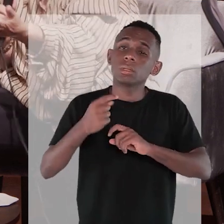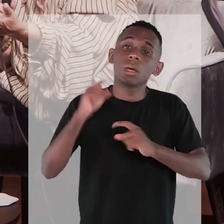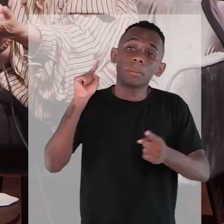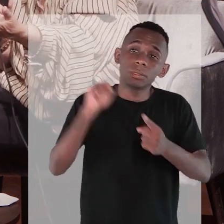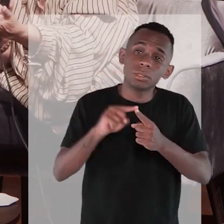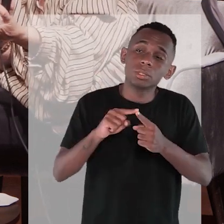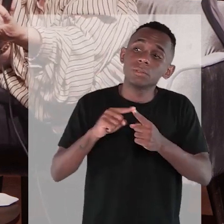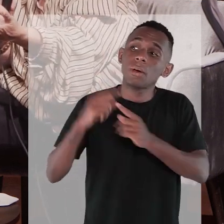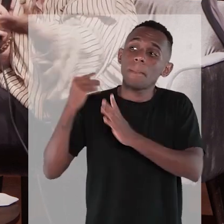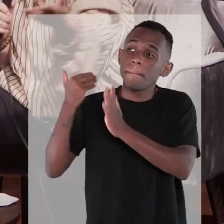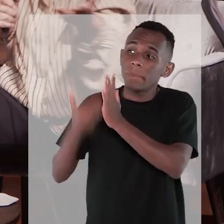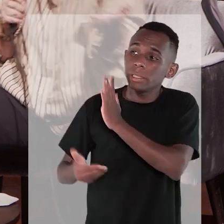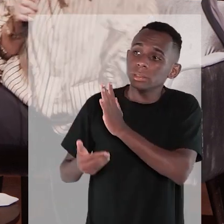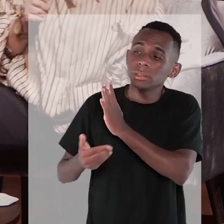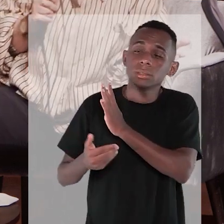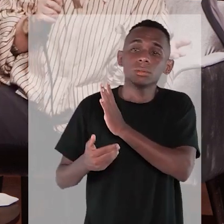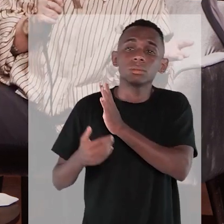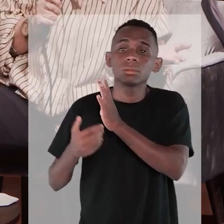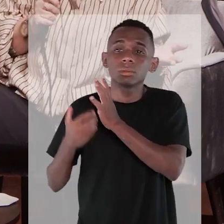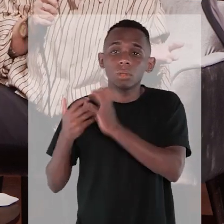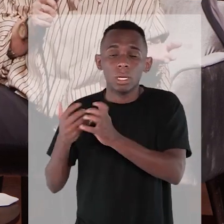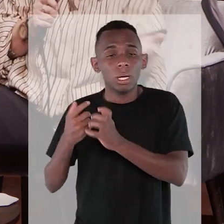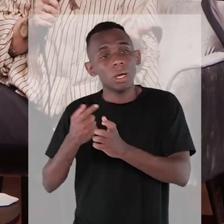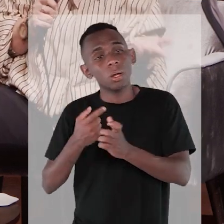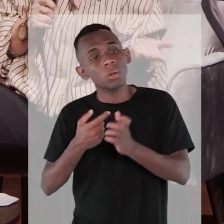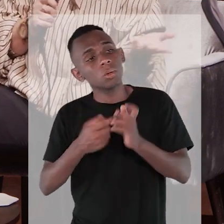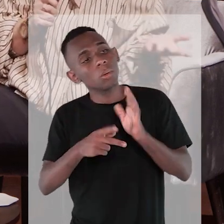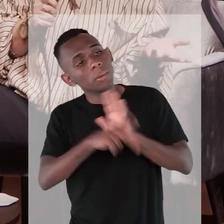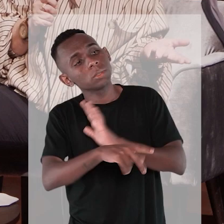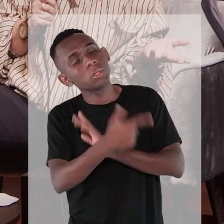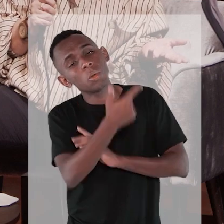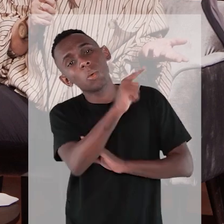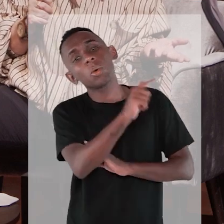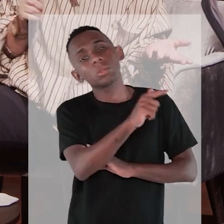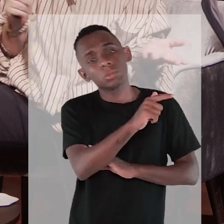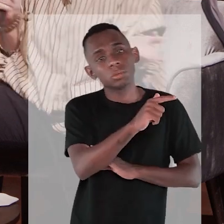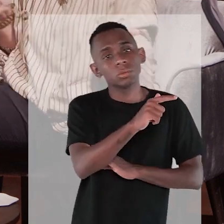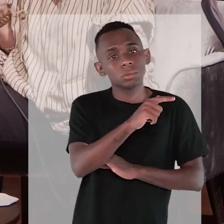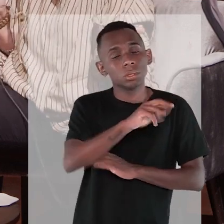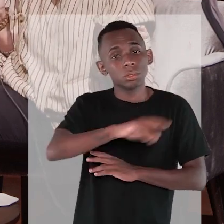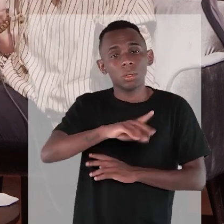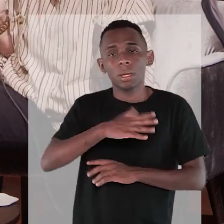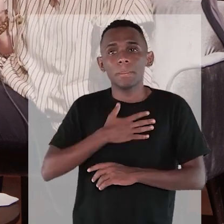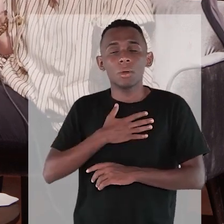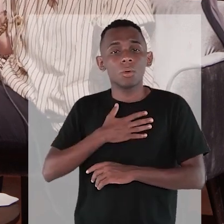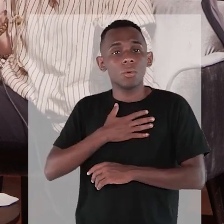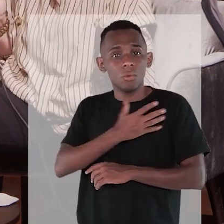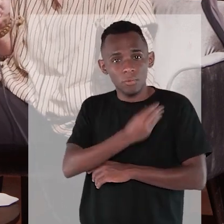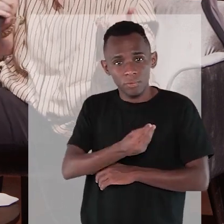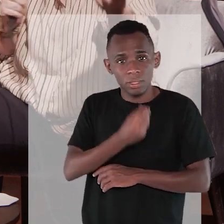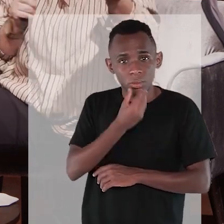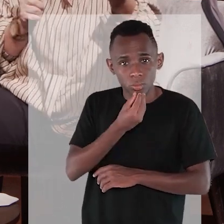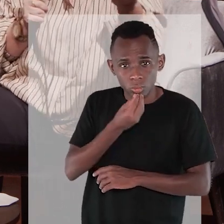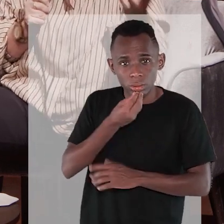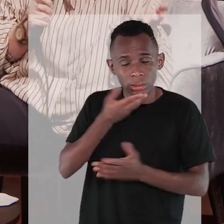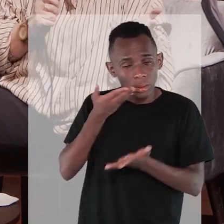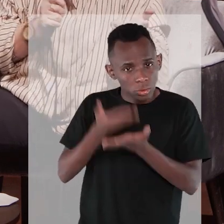projeto para o outro. É muito mais confortável. Pensa, não fui eu, não foi meu filho que não estudou. Meu filho é uma gracinha.